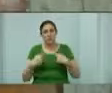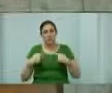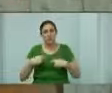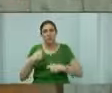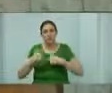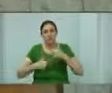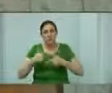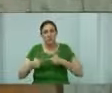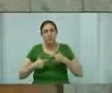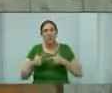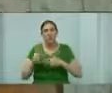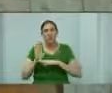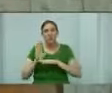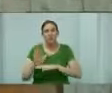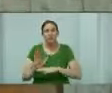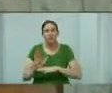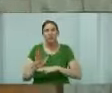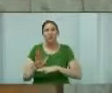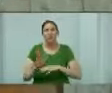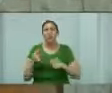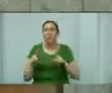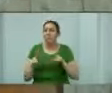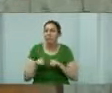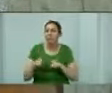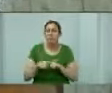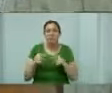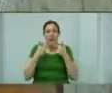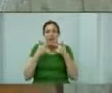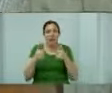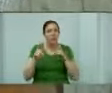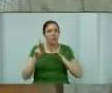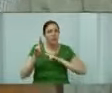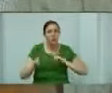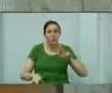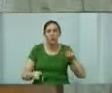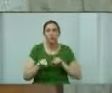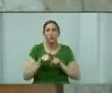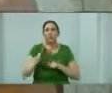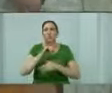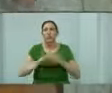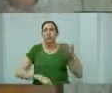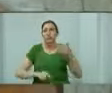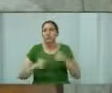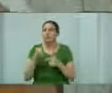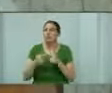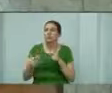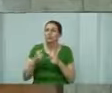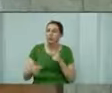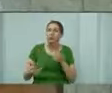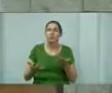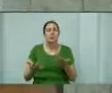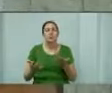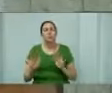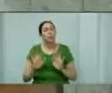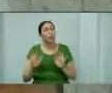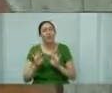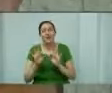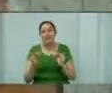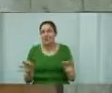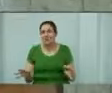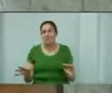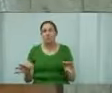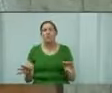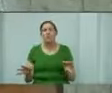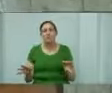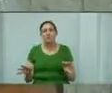estrutura não sabem a língua, vem com documentação com problema, Pesenato. Então, nunca é simples quando você tem